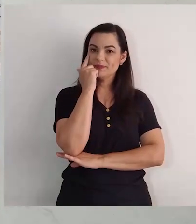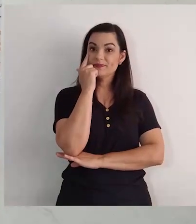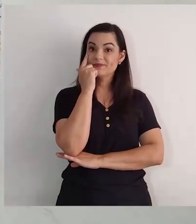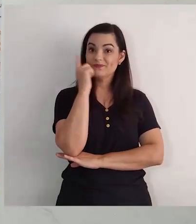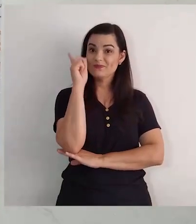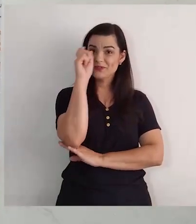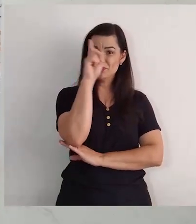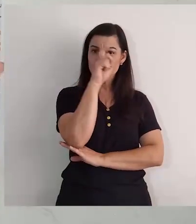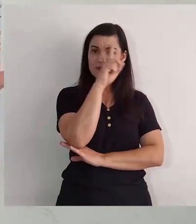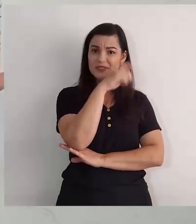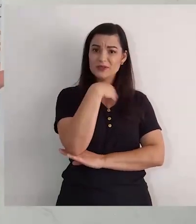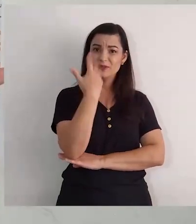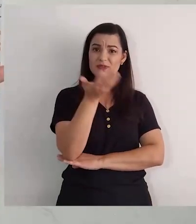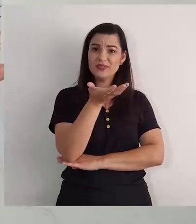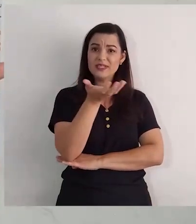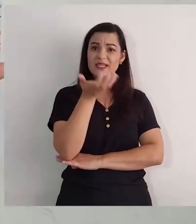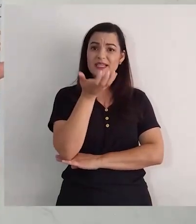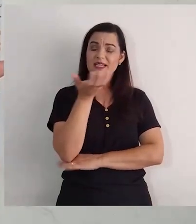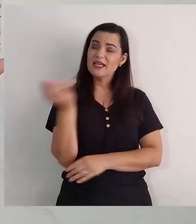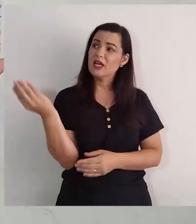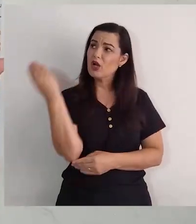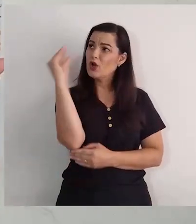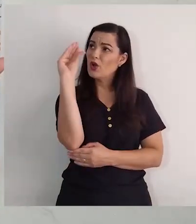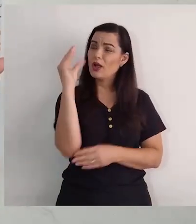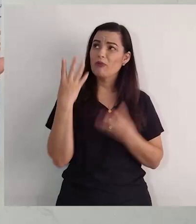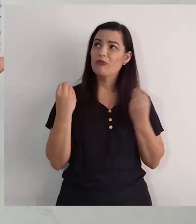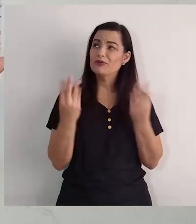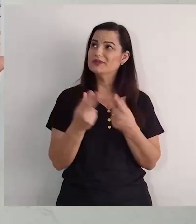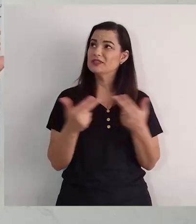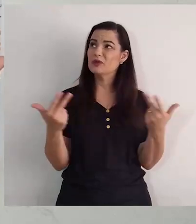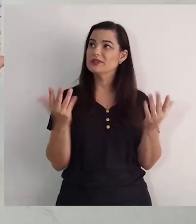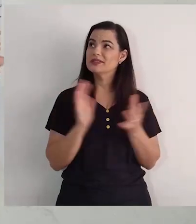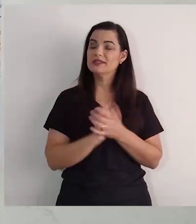Tá difícil, eu queria colocar tantas coisas aqui.